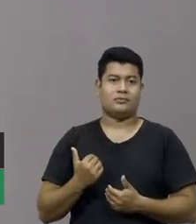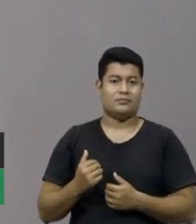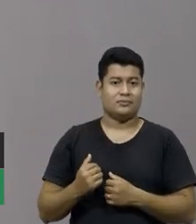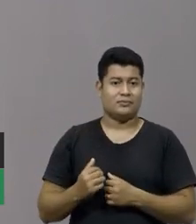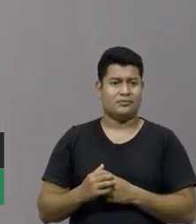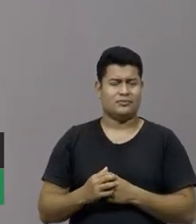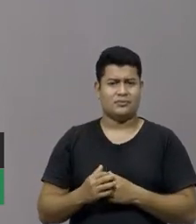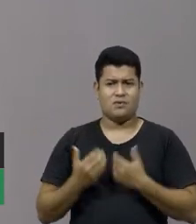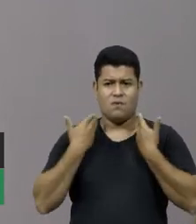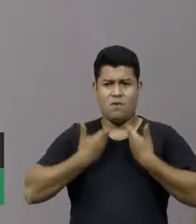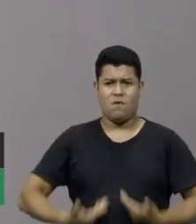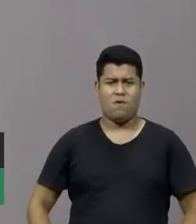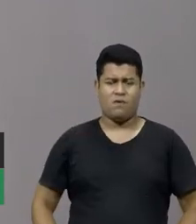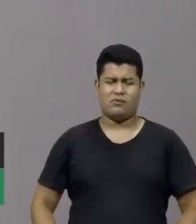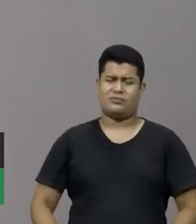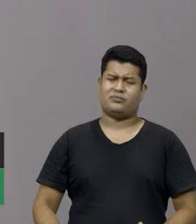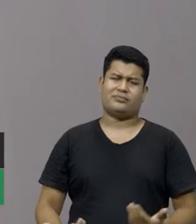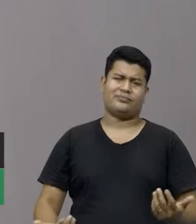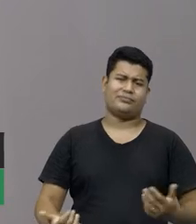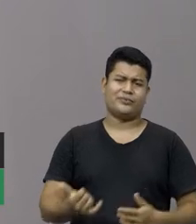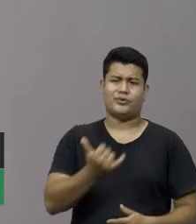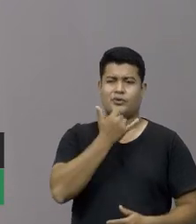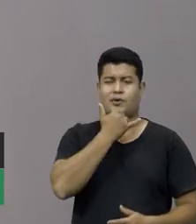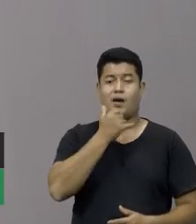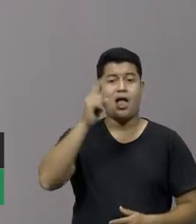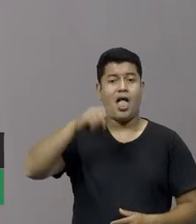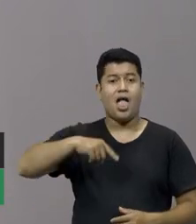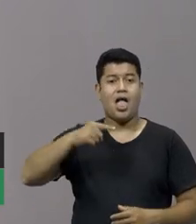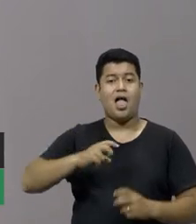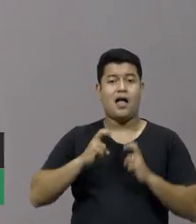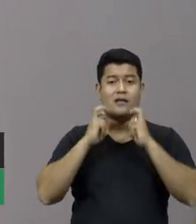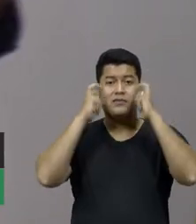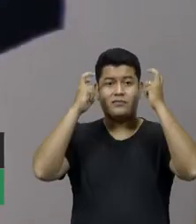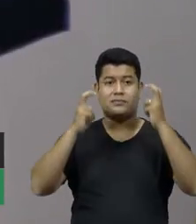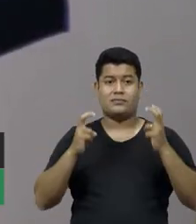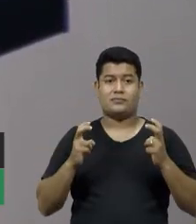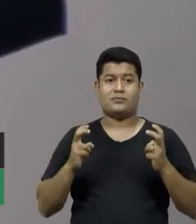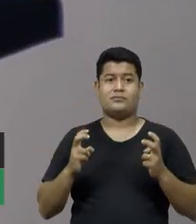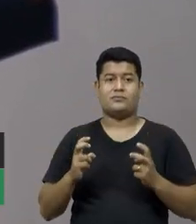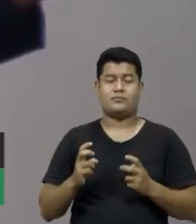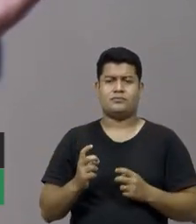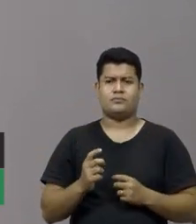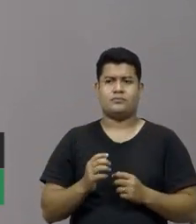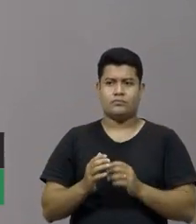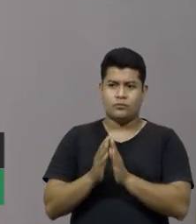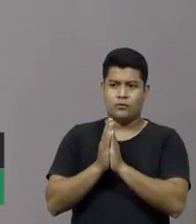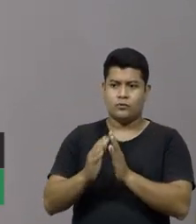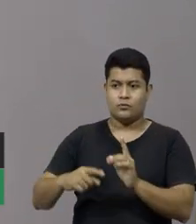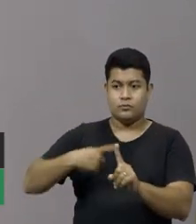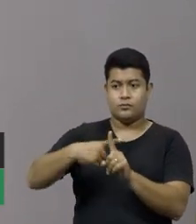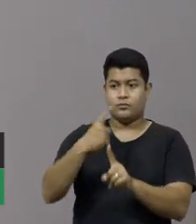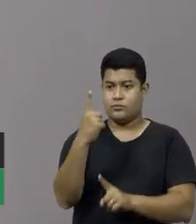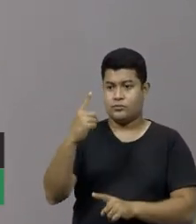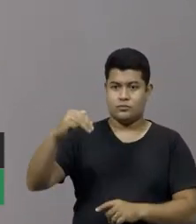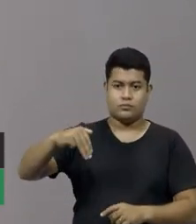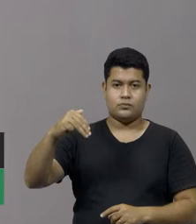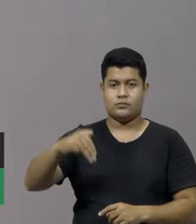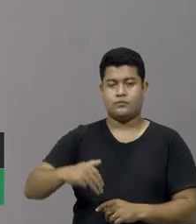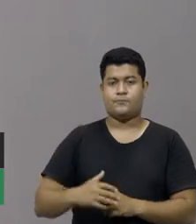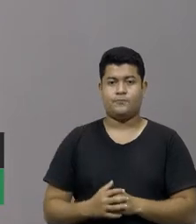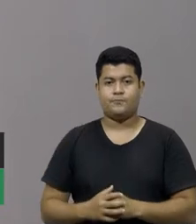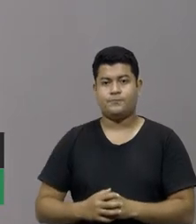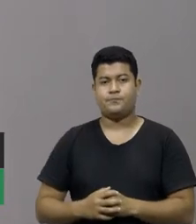Isso é uma vergonha. E para encerrar, mais um minuto, presidente. Mais um minuto para Vossa Excelência